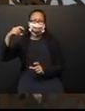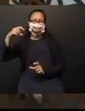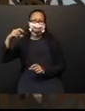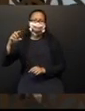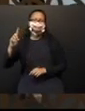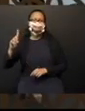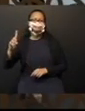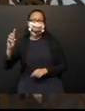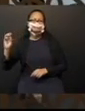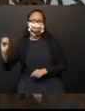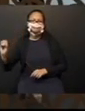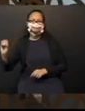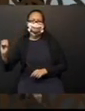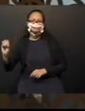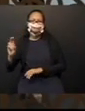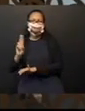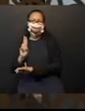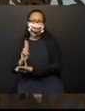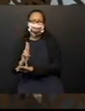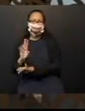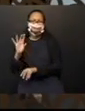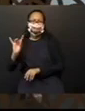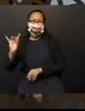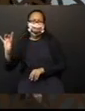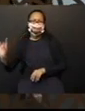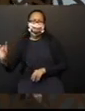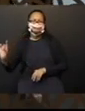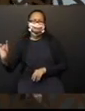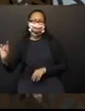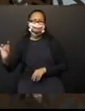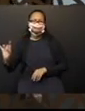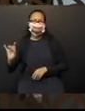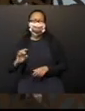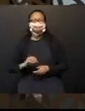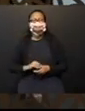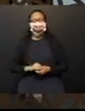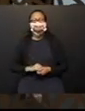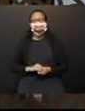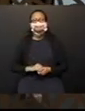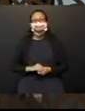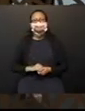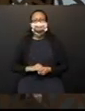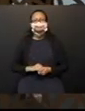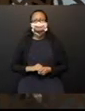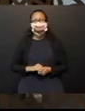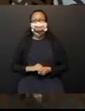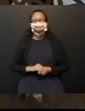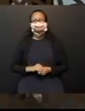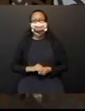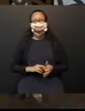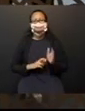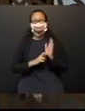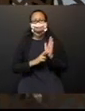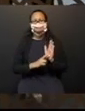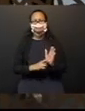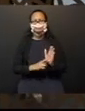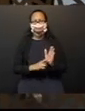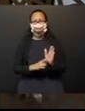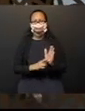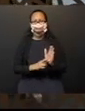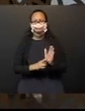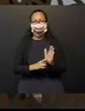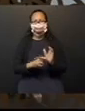unidades cada uma. Tá? Tranquilo? A representação ficou bem nítida, né? A gente já vem